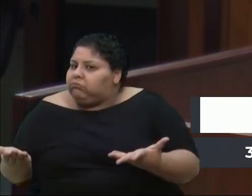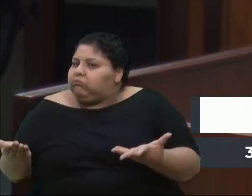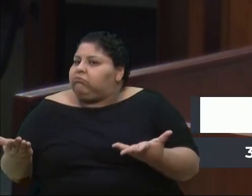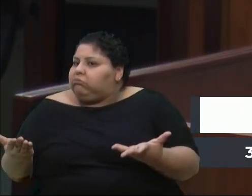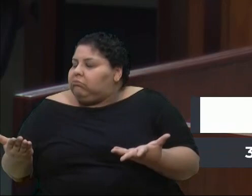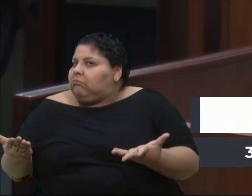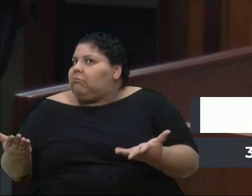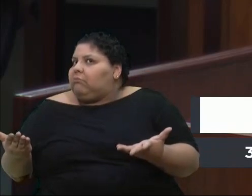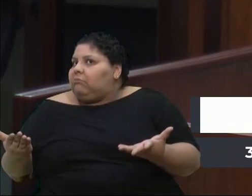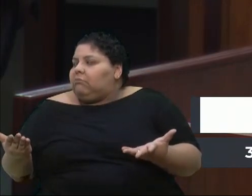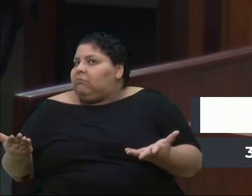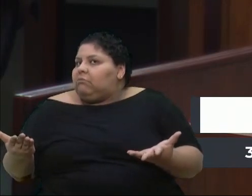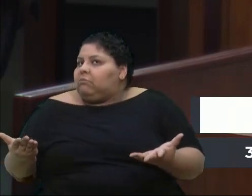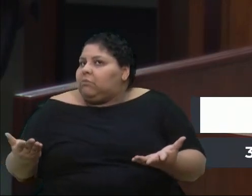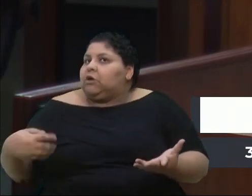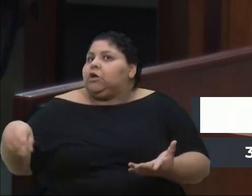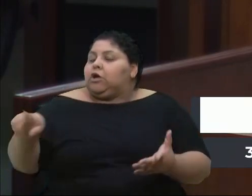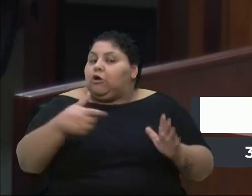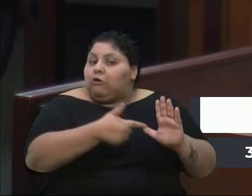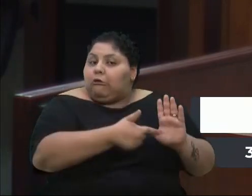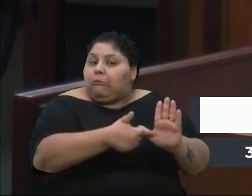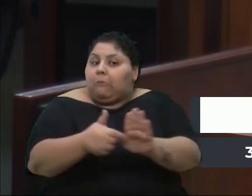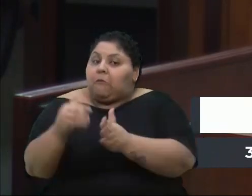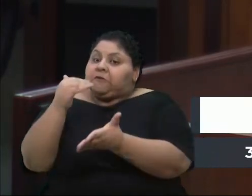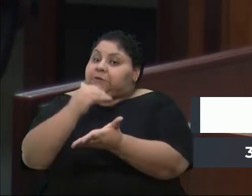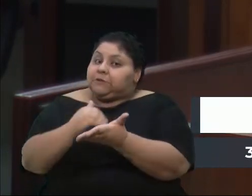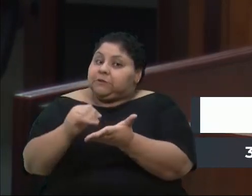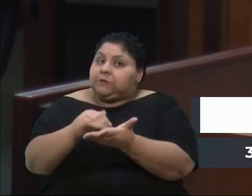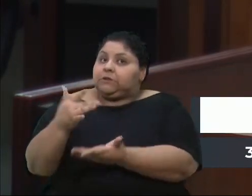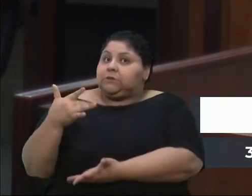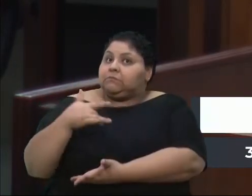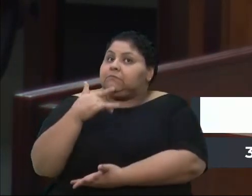vivendo. Mostra que a secretária da Saúde